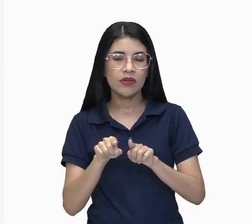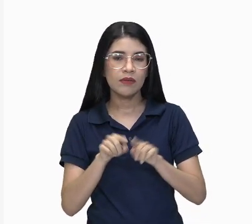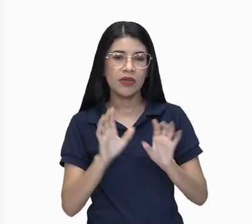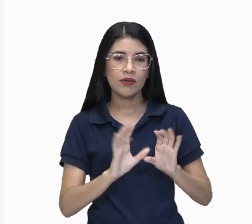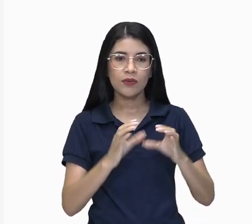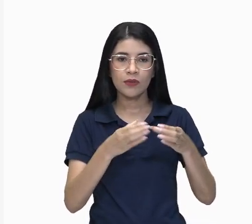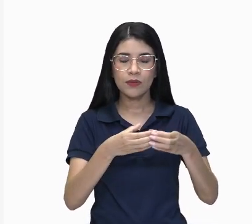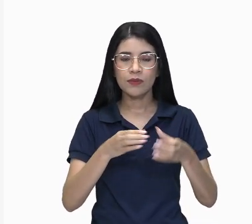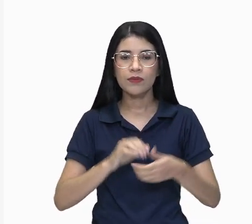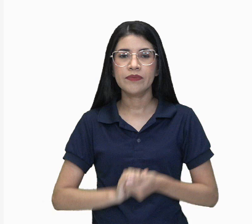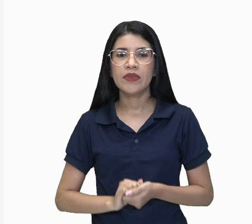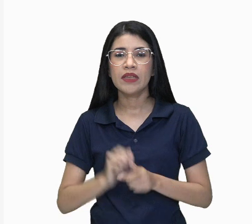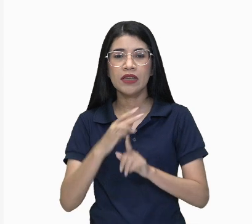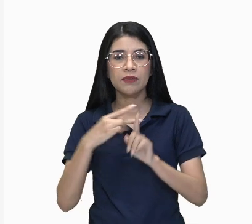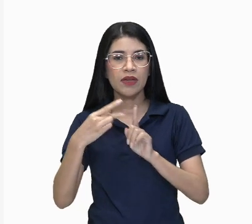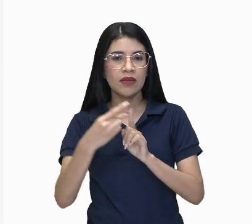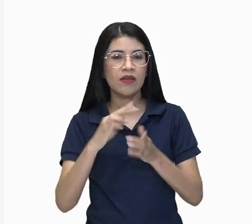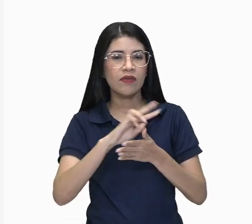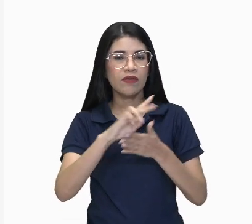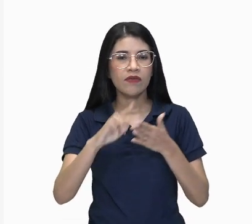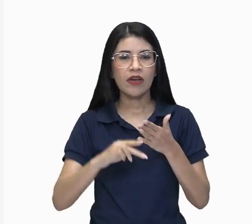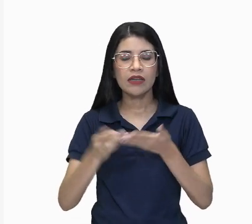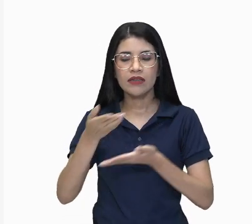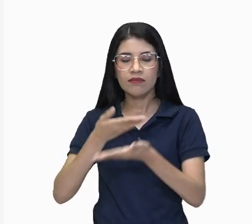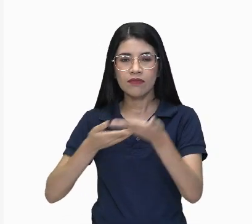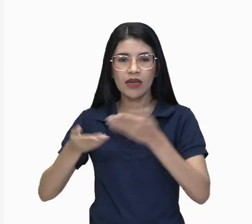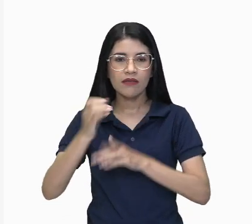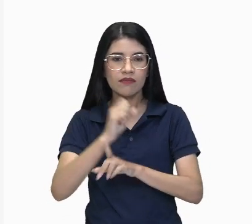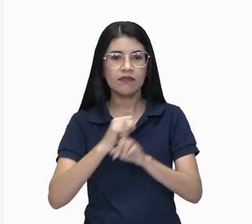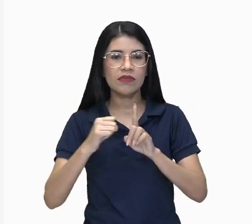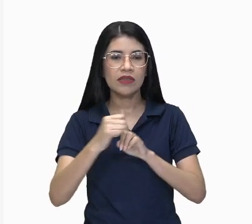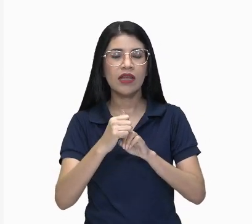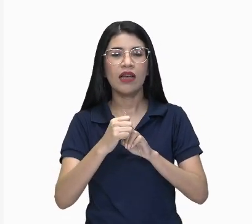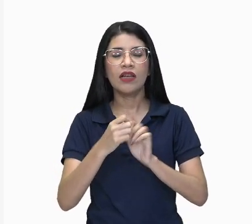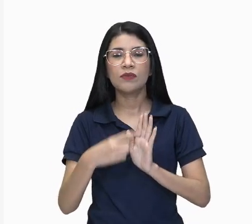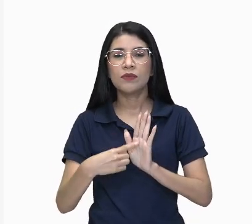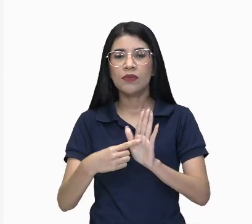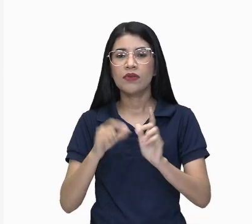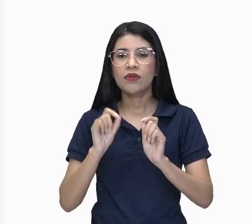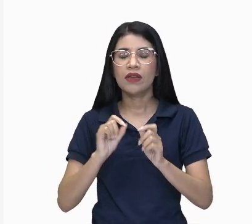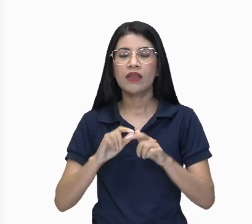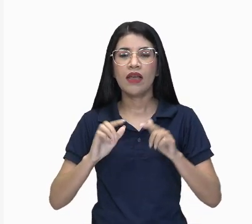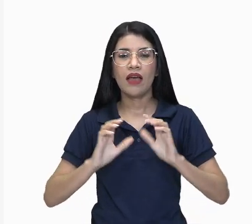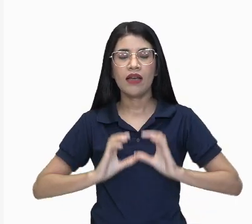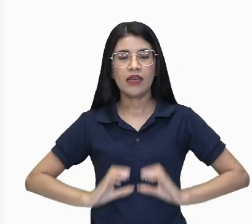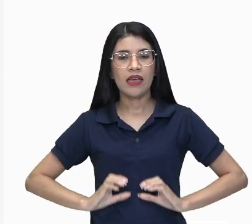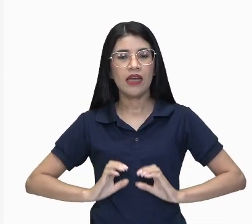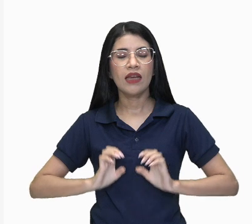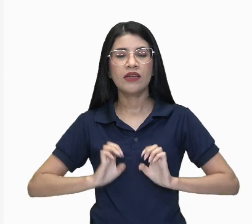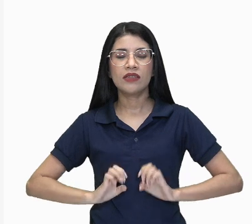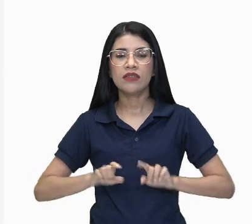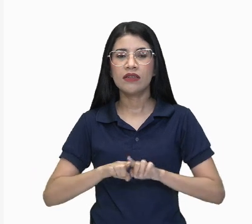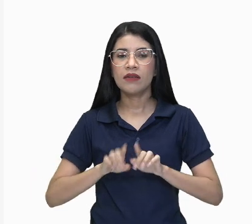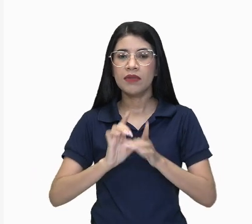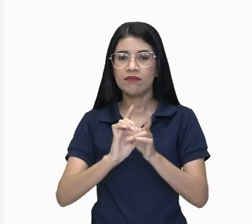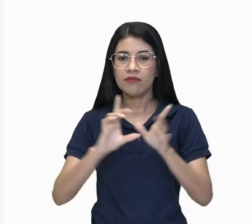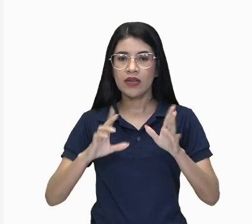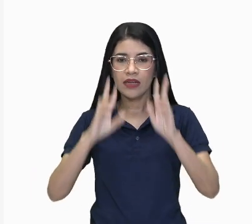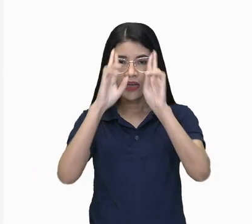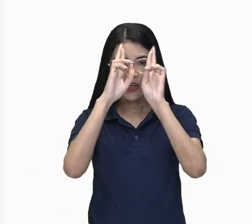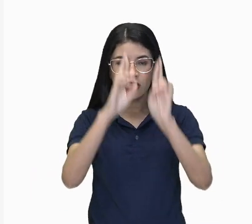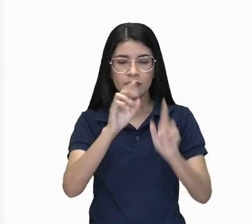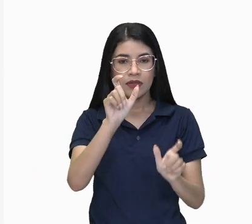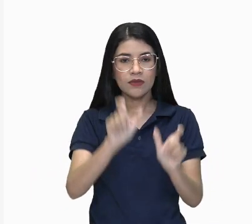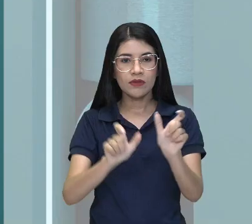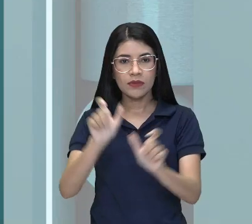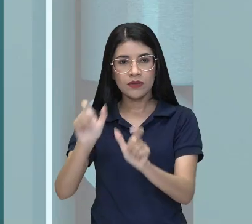coletivas, e as percepções acerca das interações sociais pautadas na atitude ética, democrática e de respeito